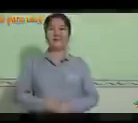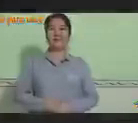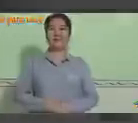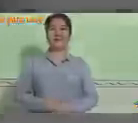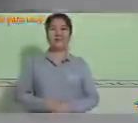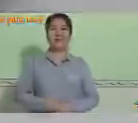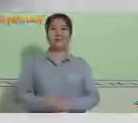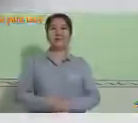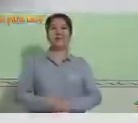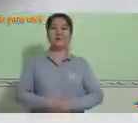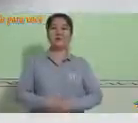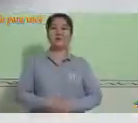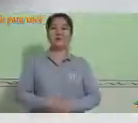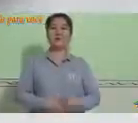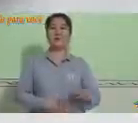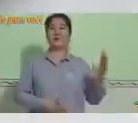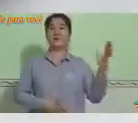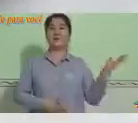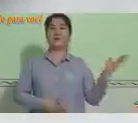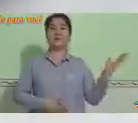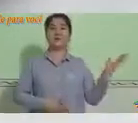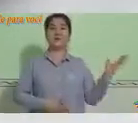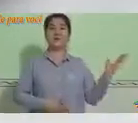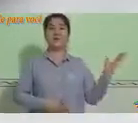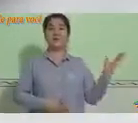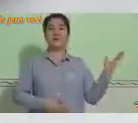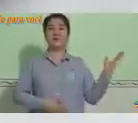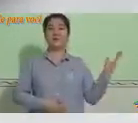e da capacidade de queimar gordura.